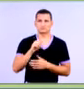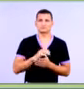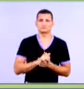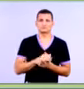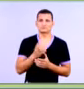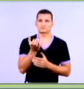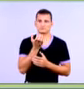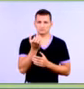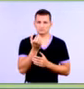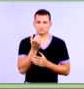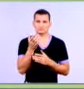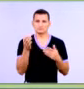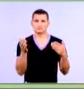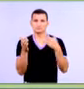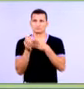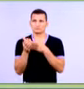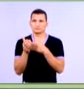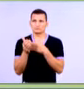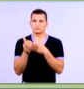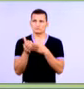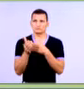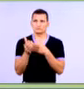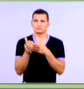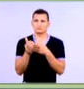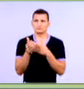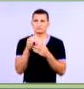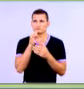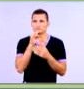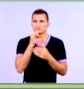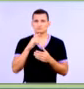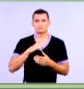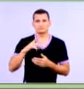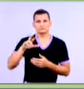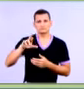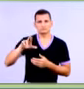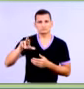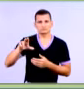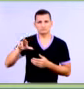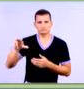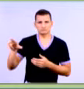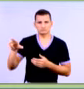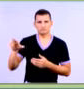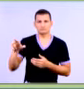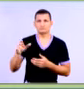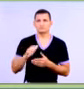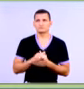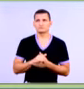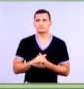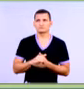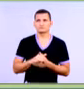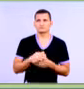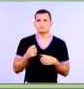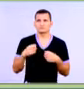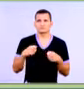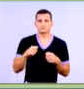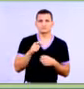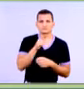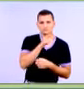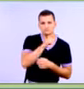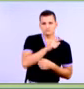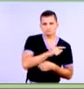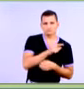na última posição aqui, ó, no último, vamos supor que tem vários elementos nessa lista. Eu tenho que percorrer ela